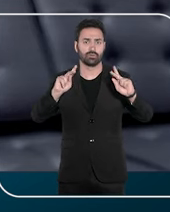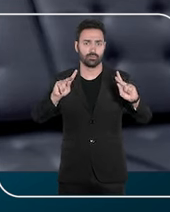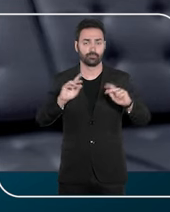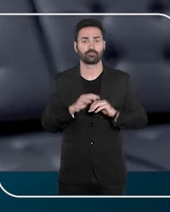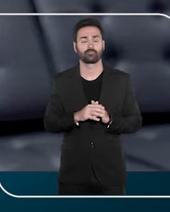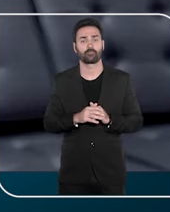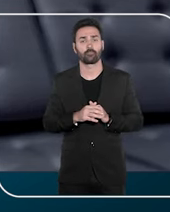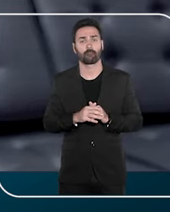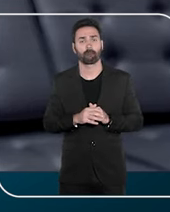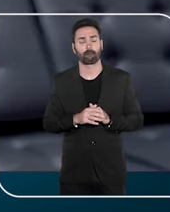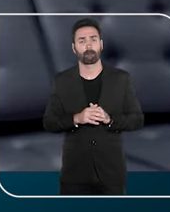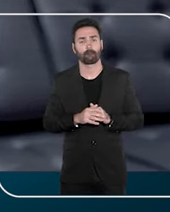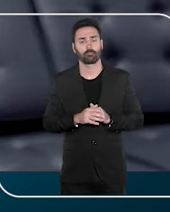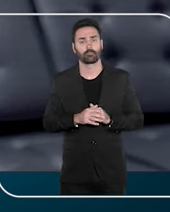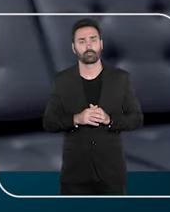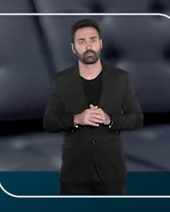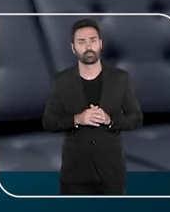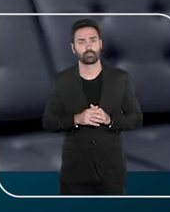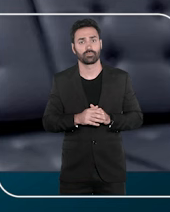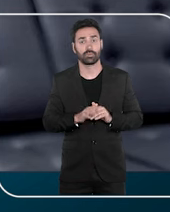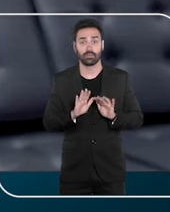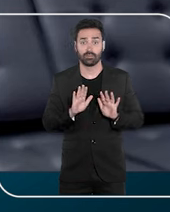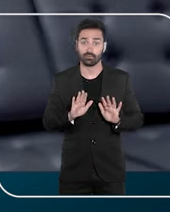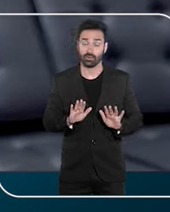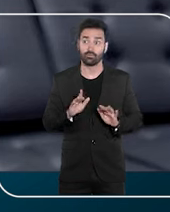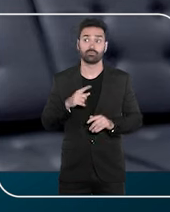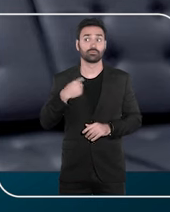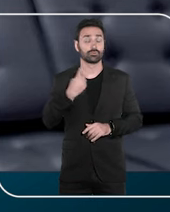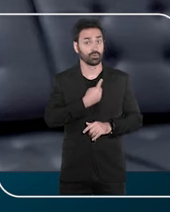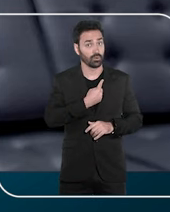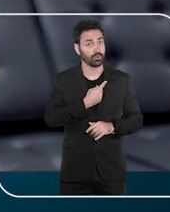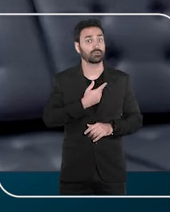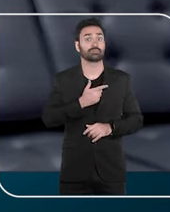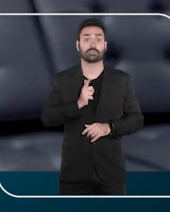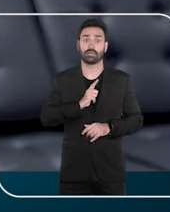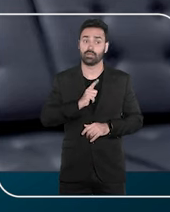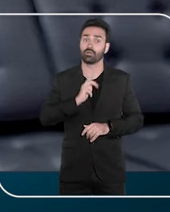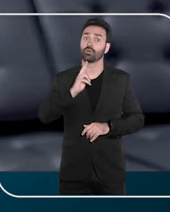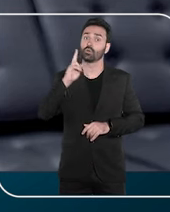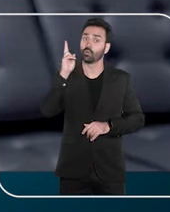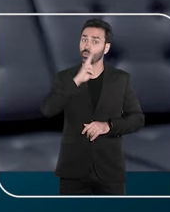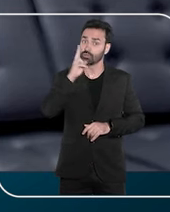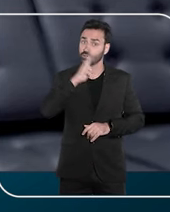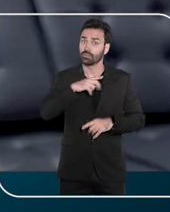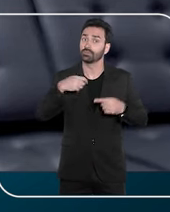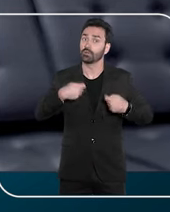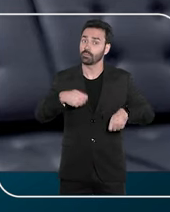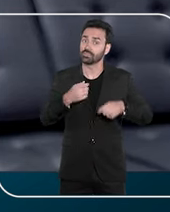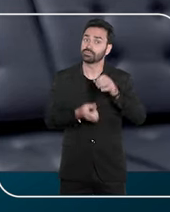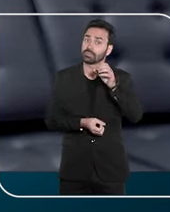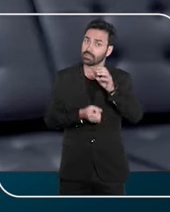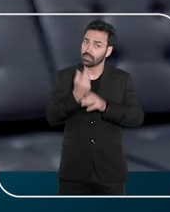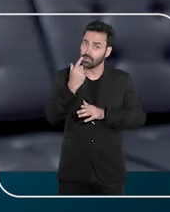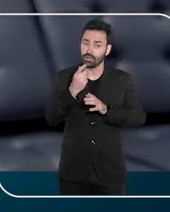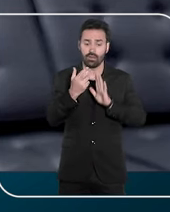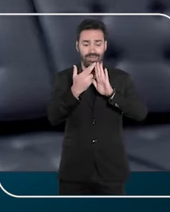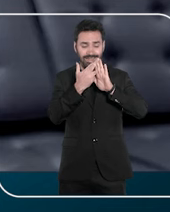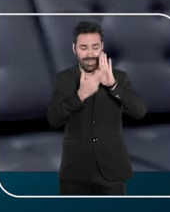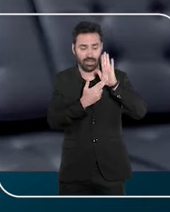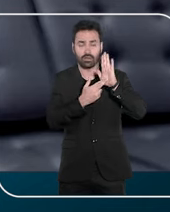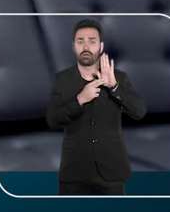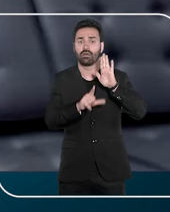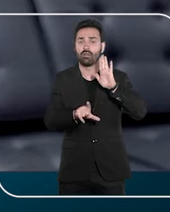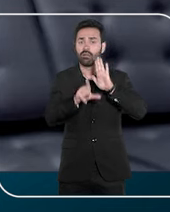apenas uma urgência que se tenha logo a regulamentação por lei federal e depois o